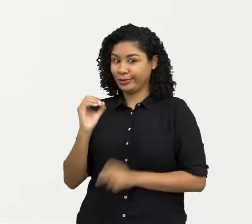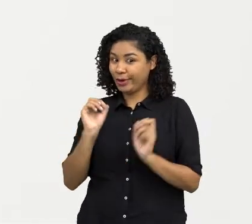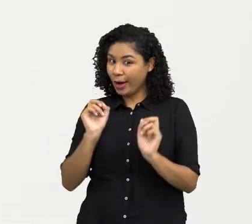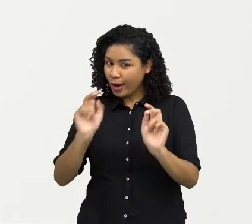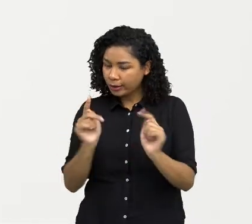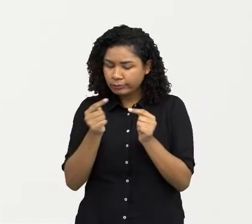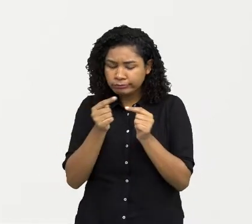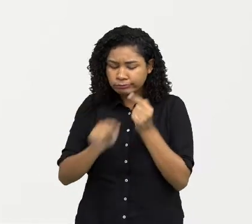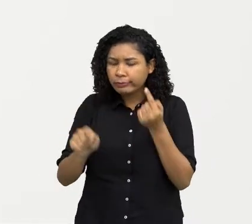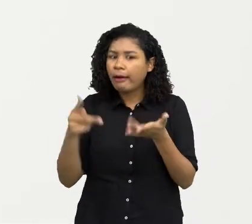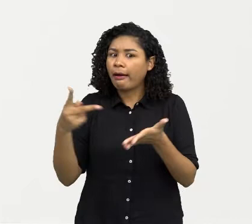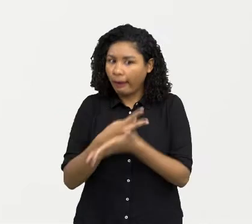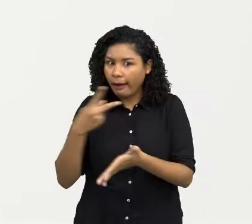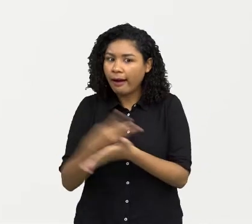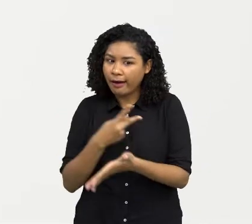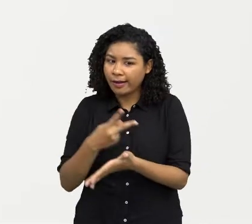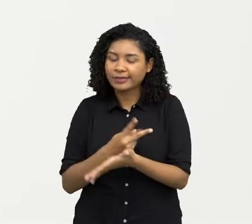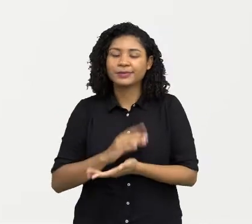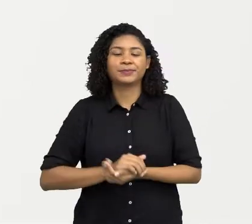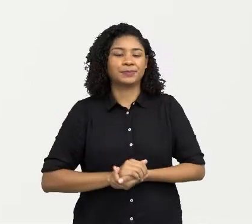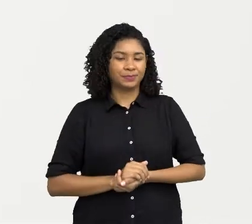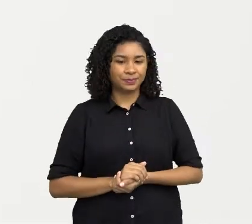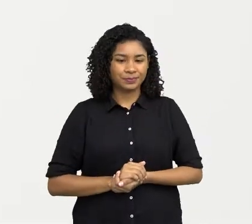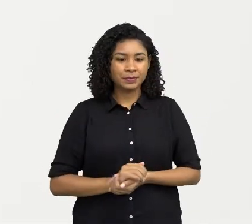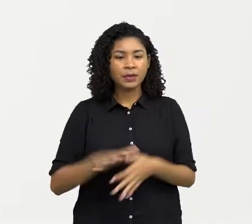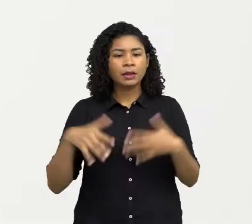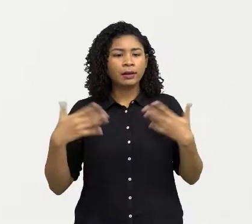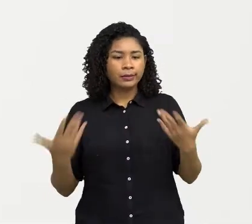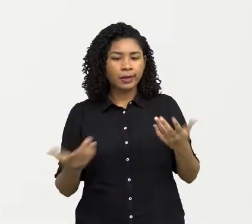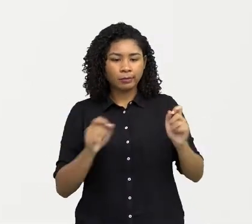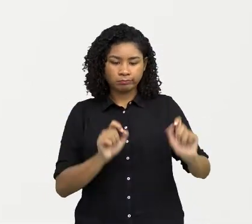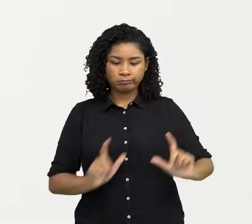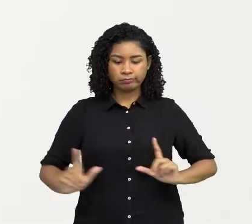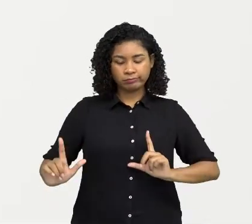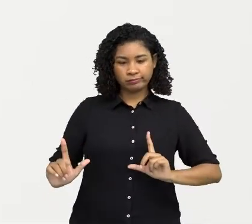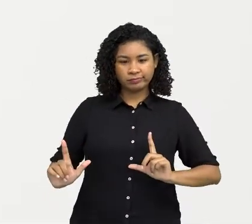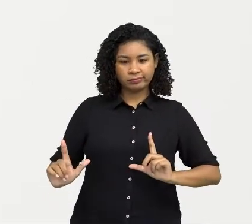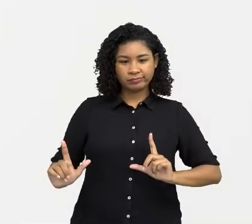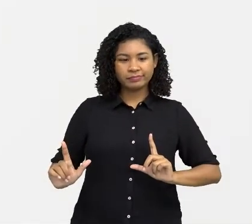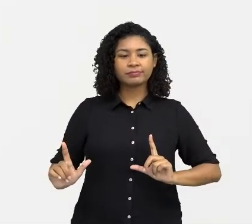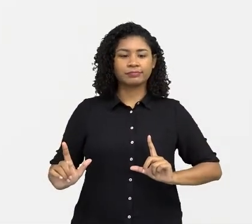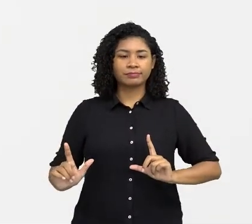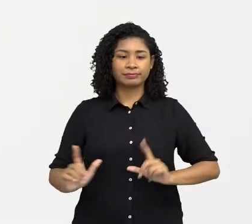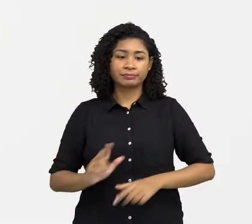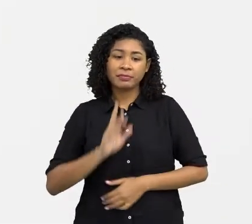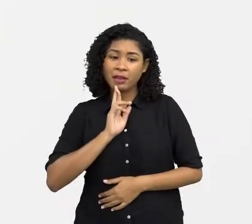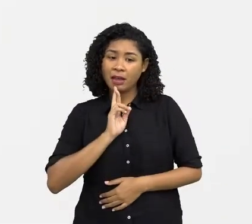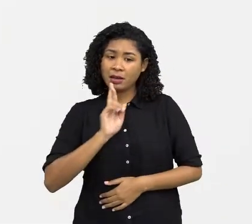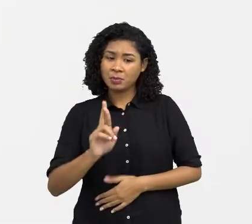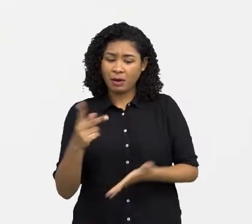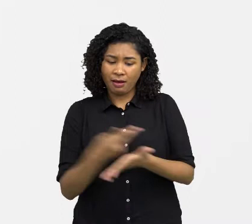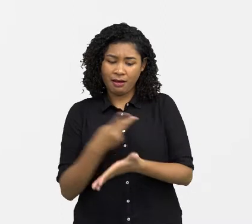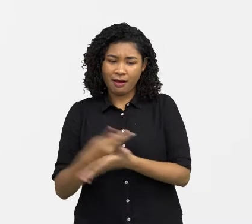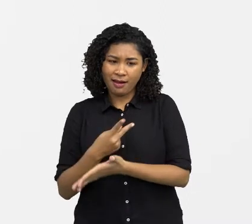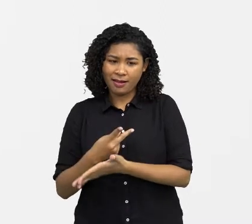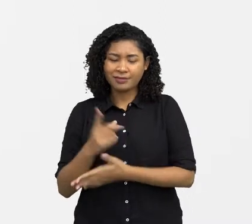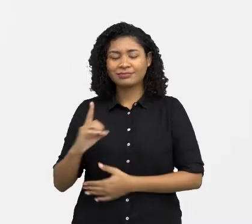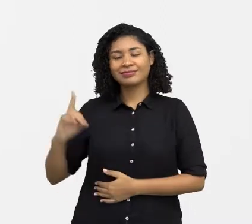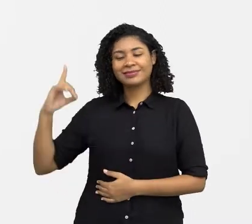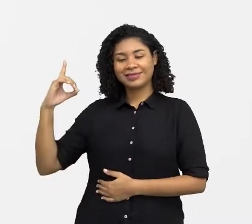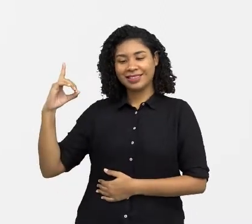A alternativa que é a incorreta aí, como a gente vai ver na próxima tela, é, né, a letra D, né?